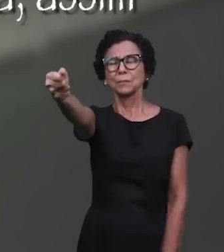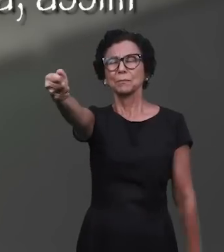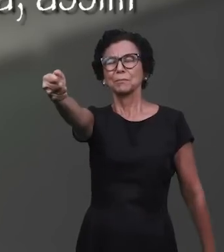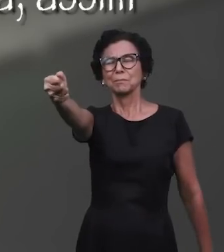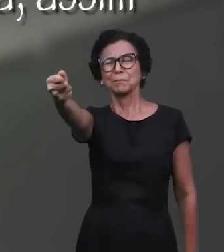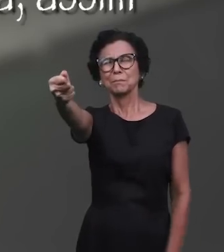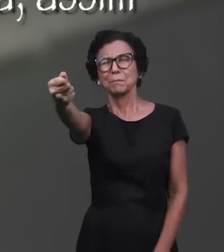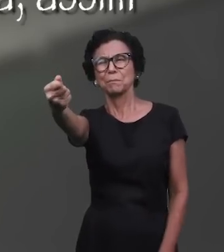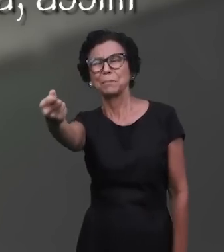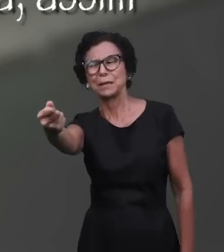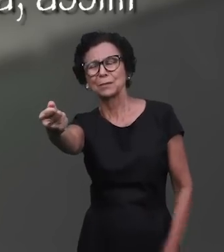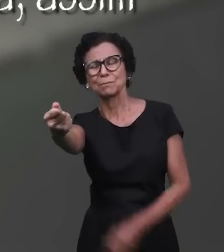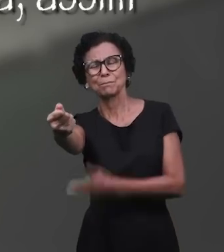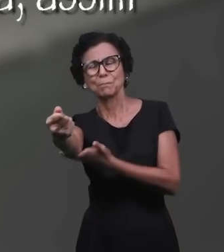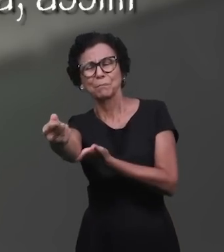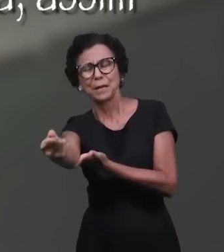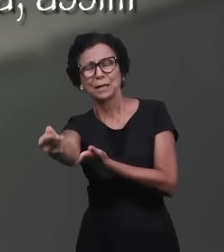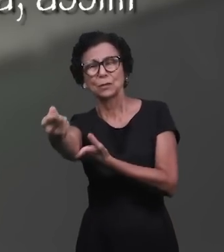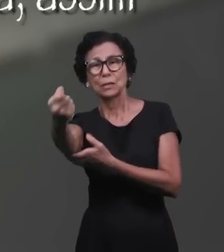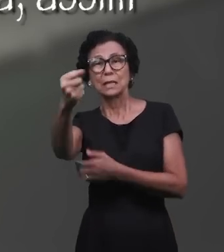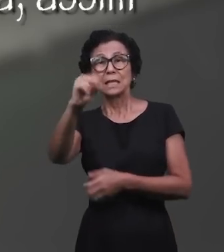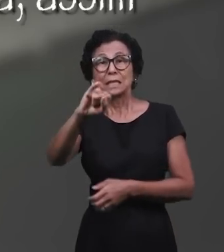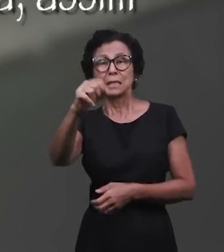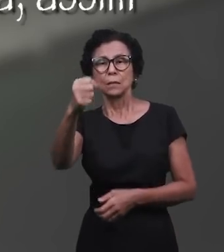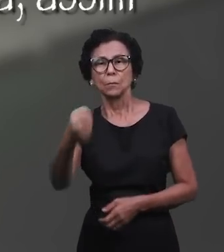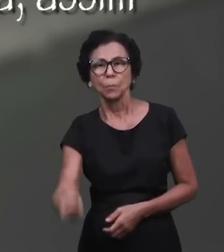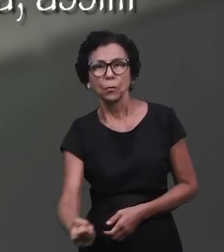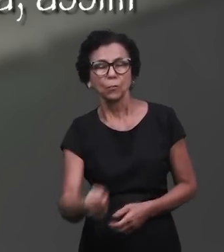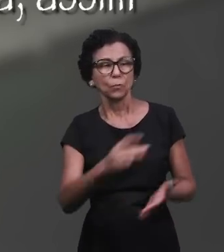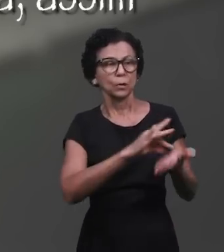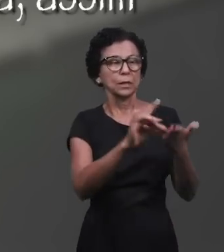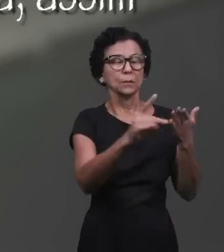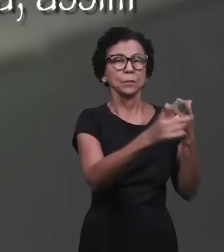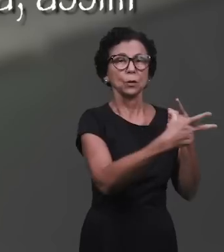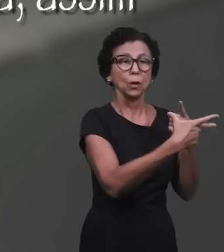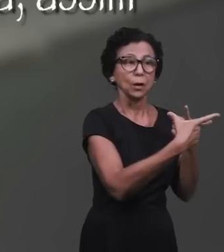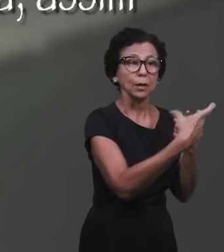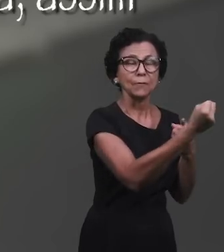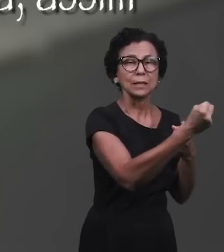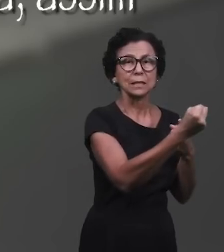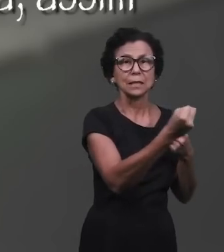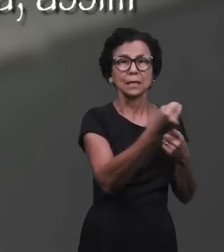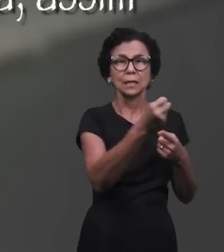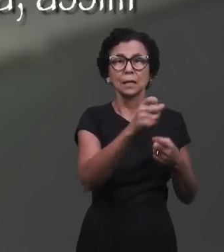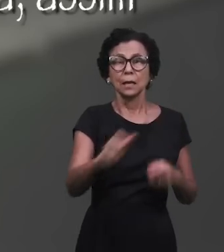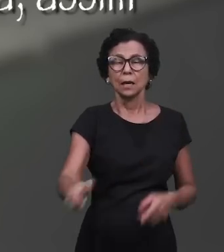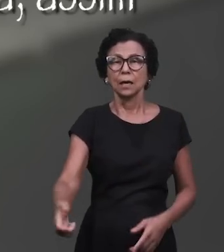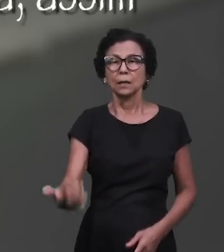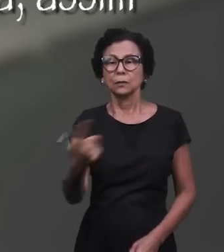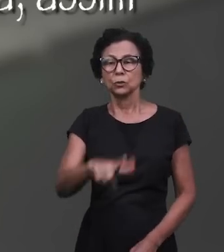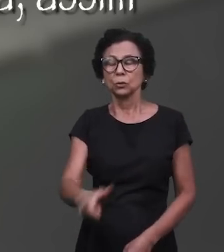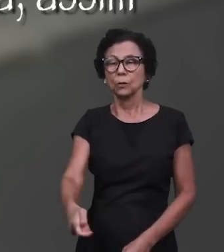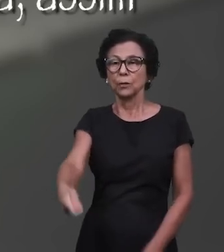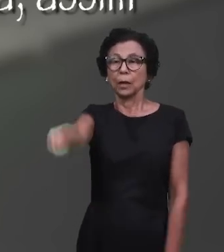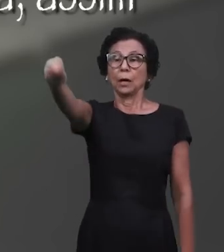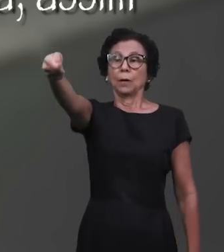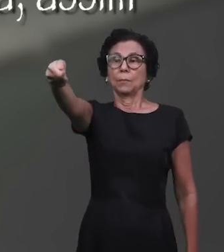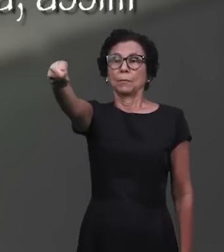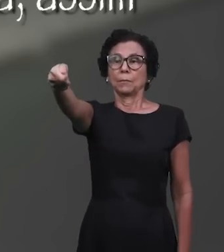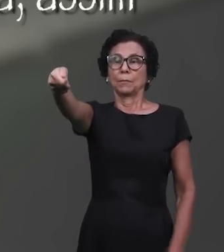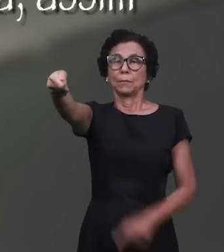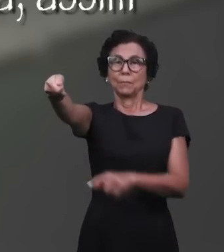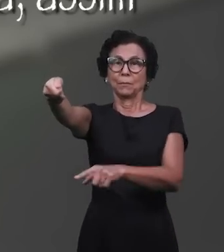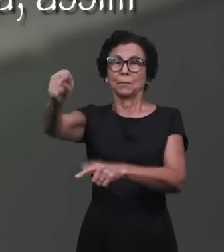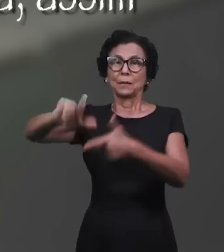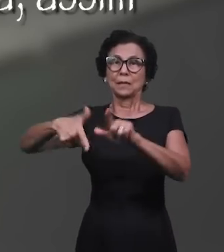eram pesadas, por isso tomaram uma pedra e a puseram debaixo dele, para assentar-se sobre ela. E Arão e Ur